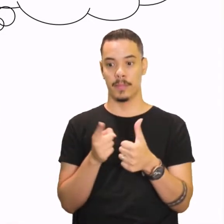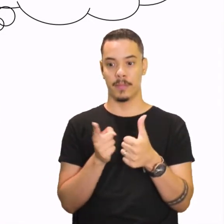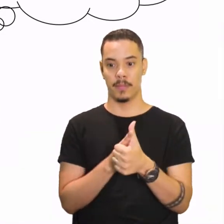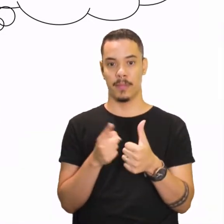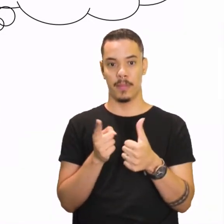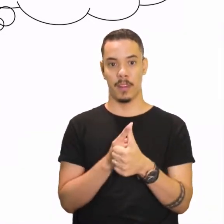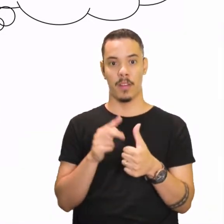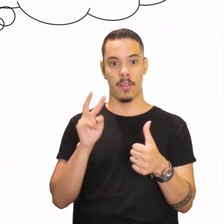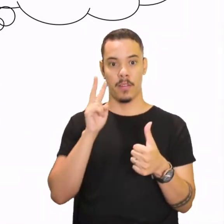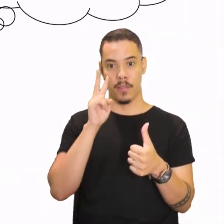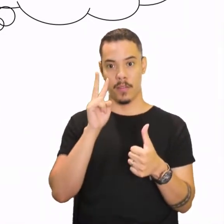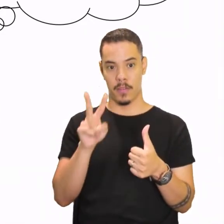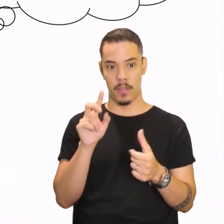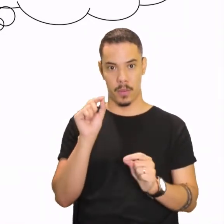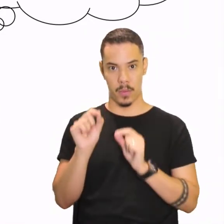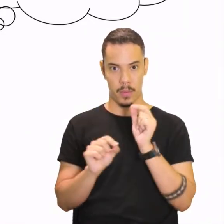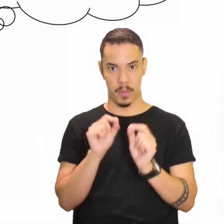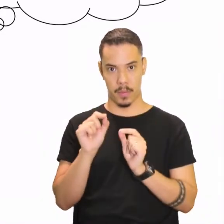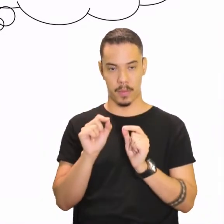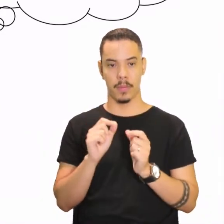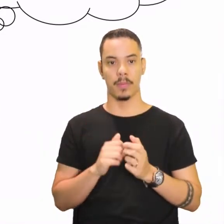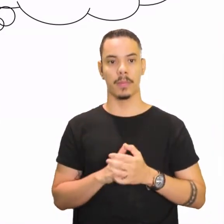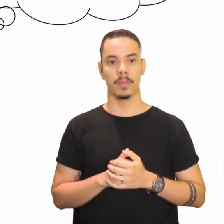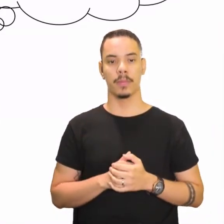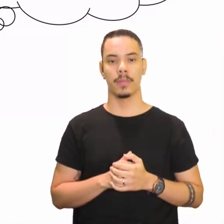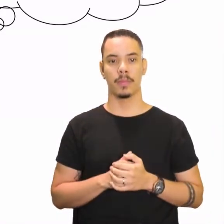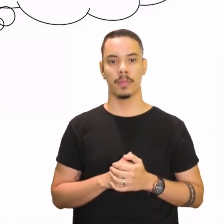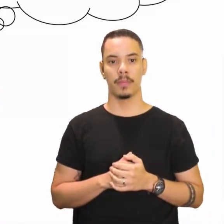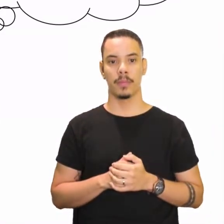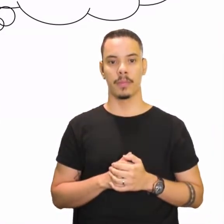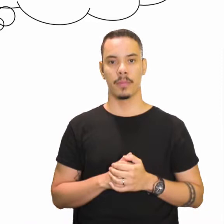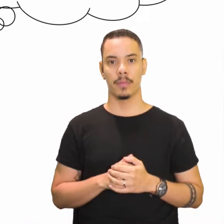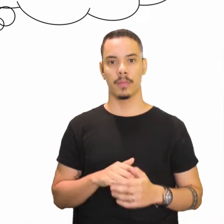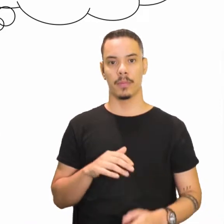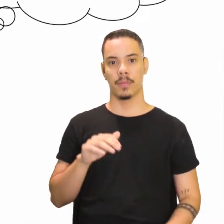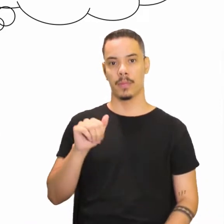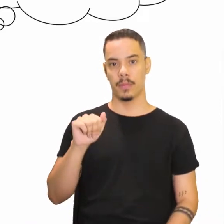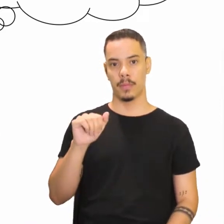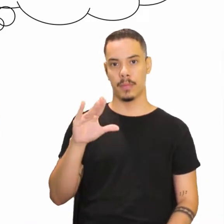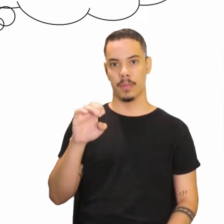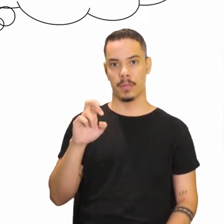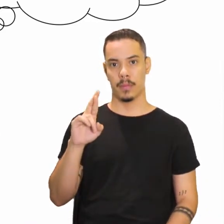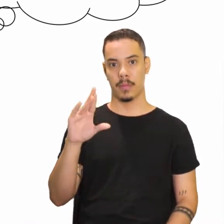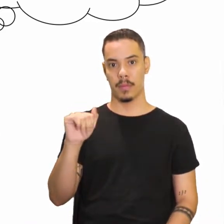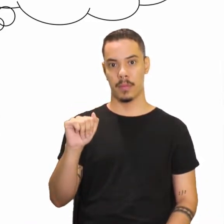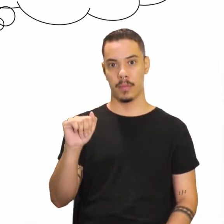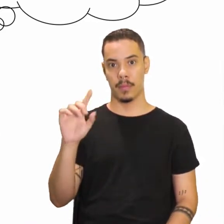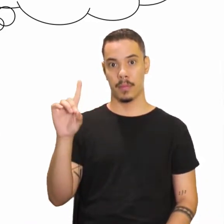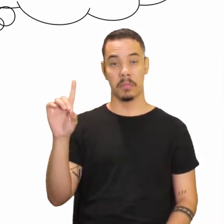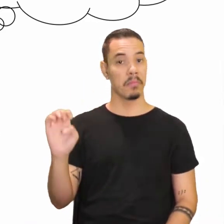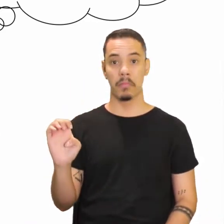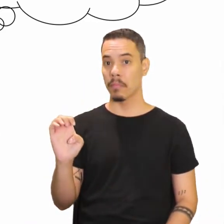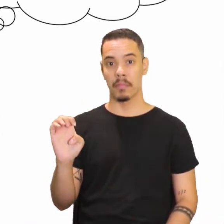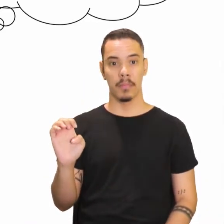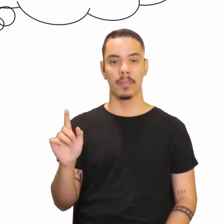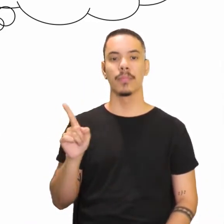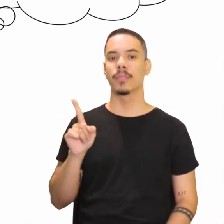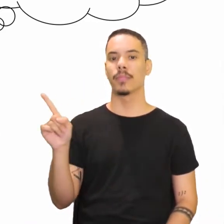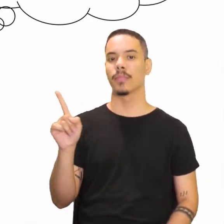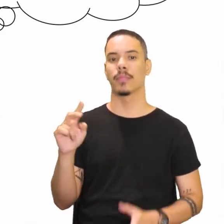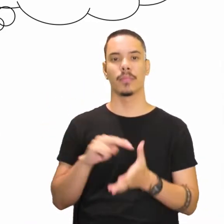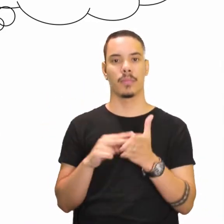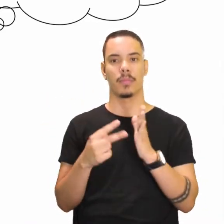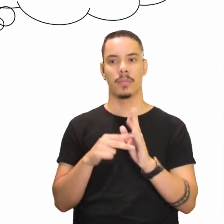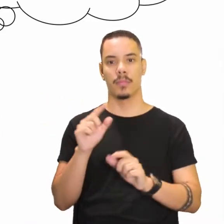o seguinte, acompanhem comigo, ó, o acerca de. Este daqui é